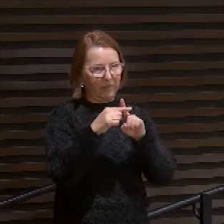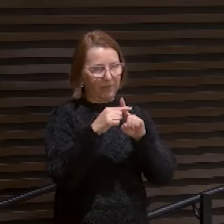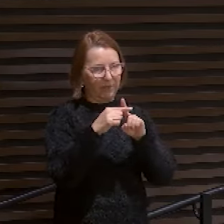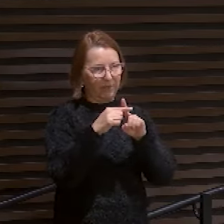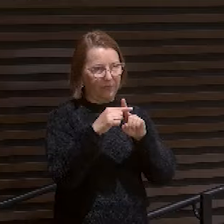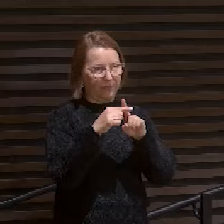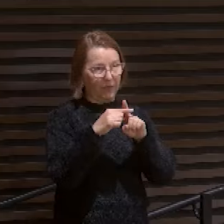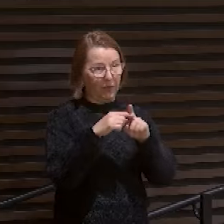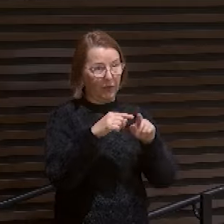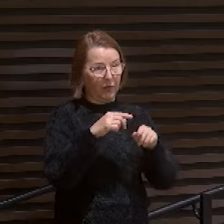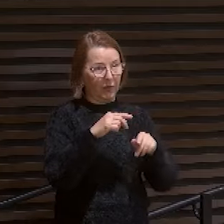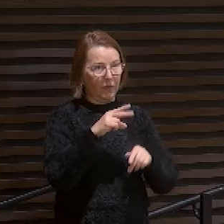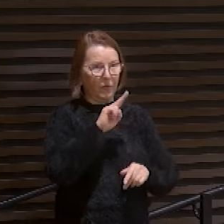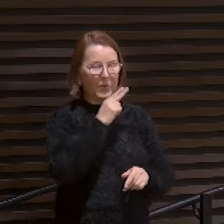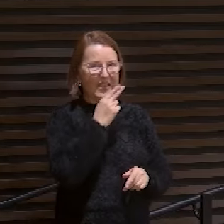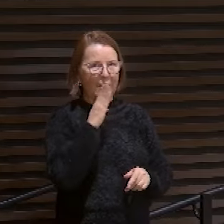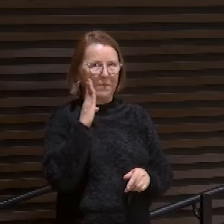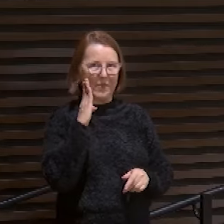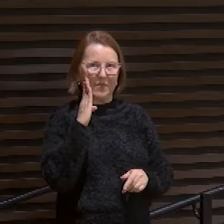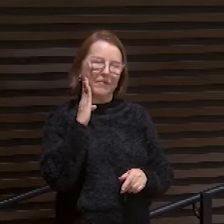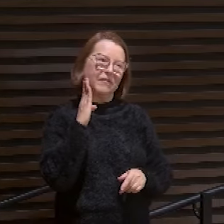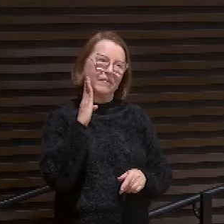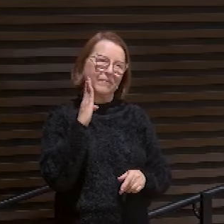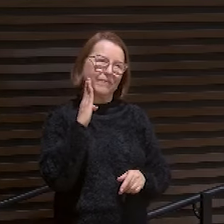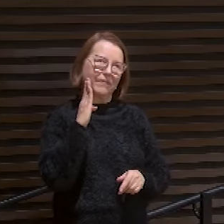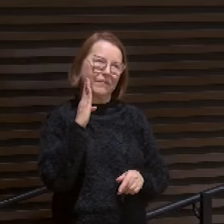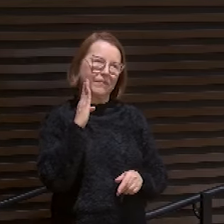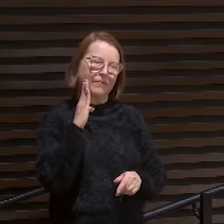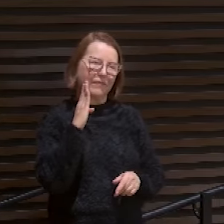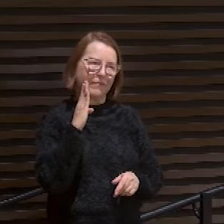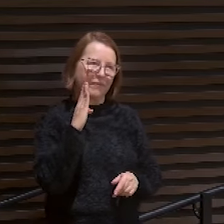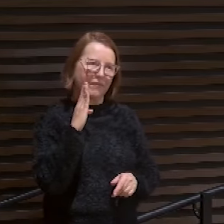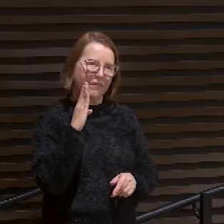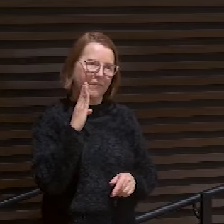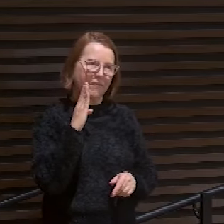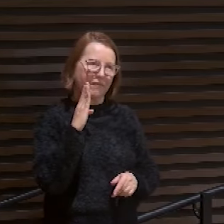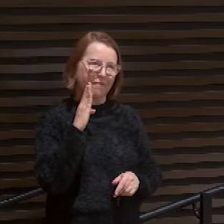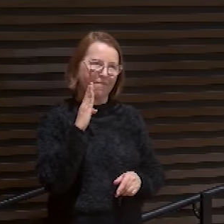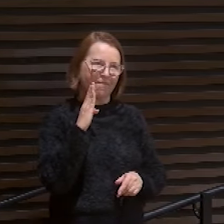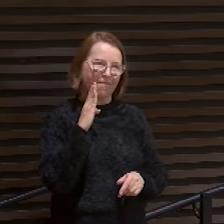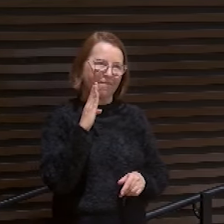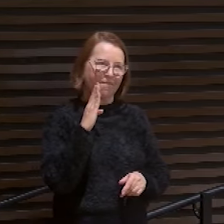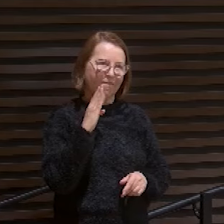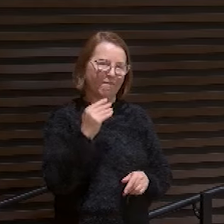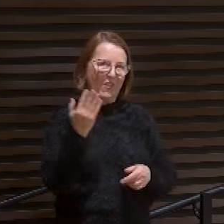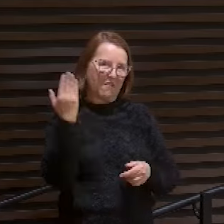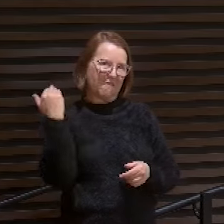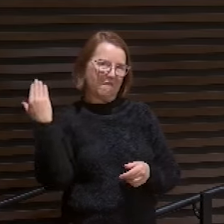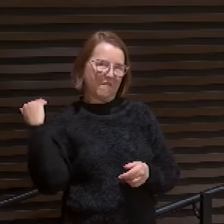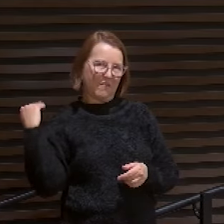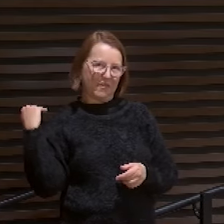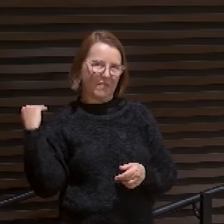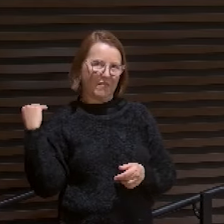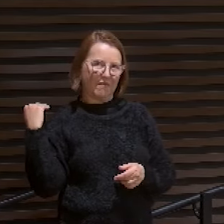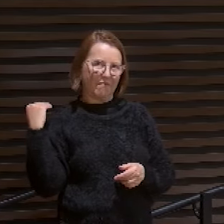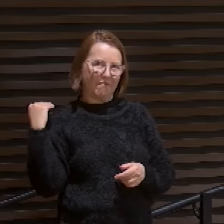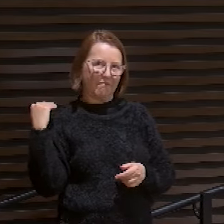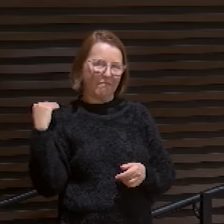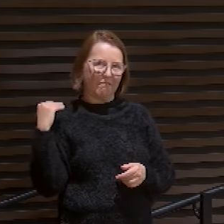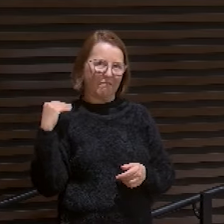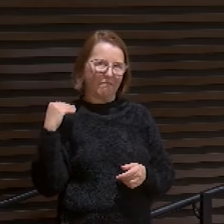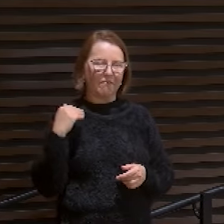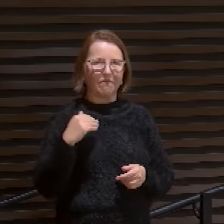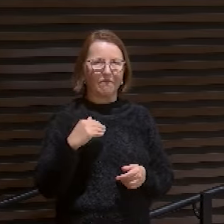dos hebreus, dando os passos para trás. A igreja